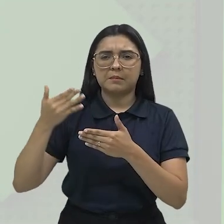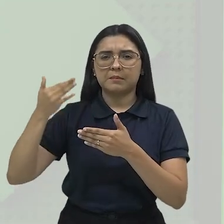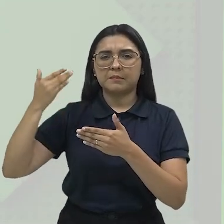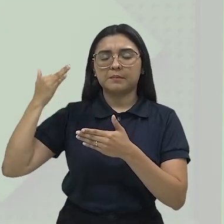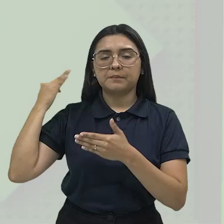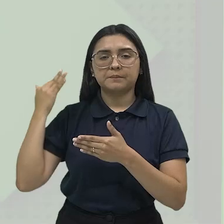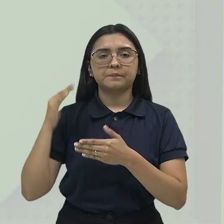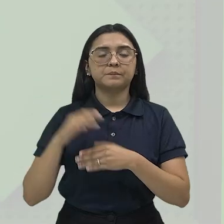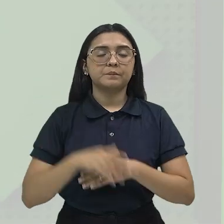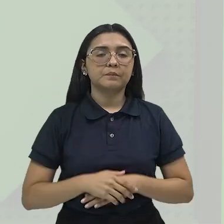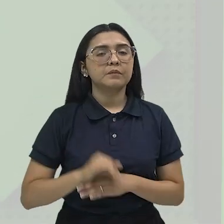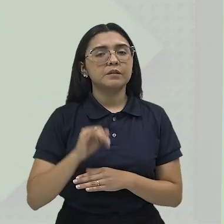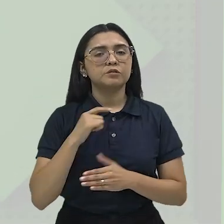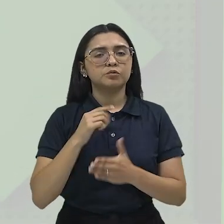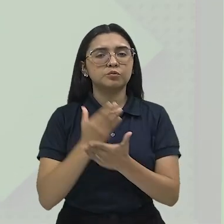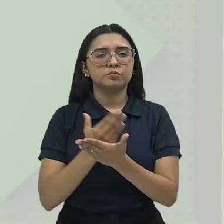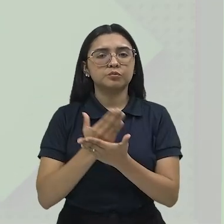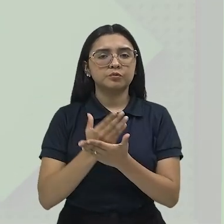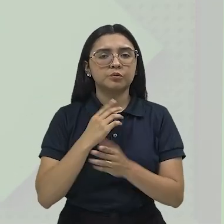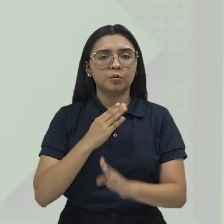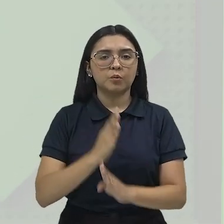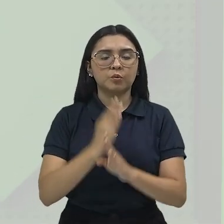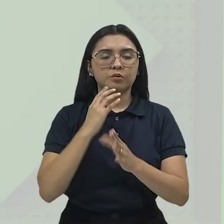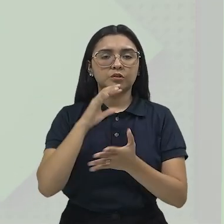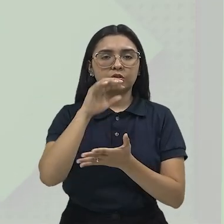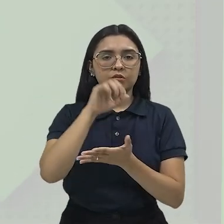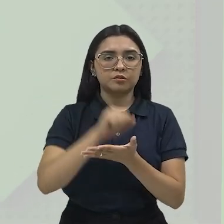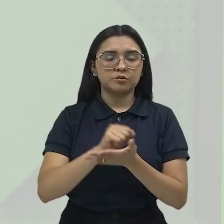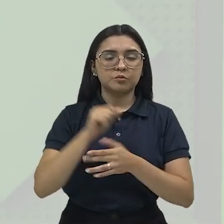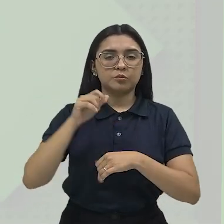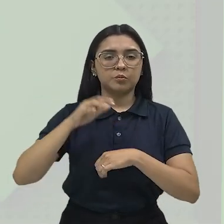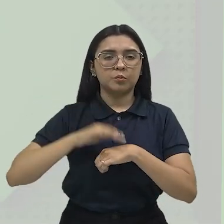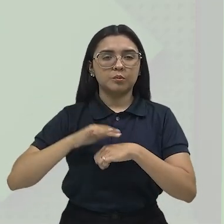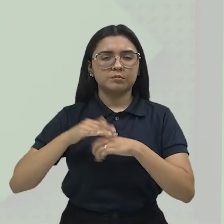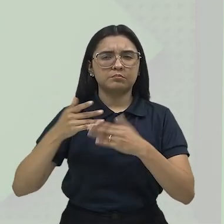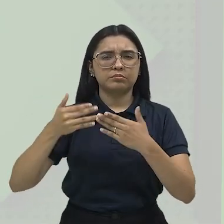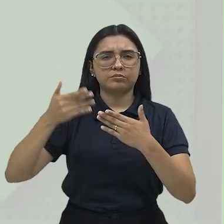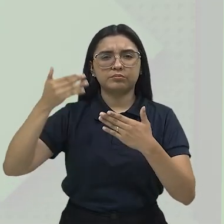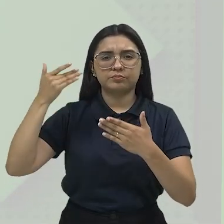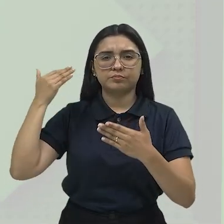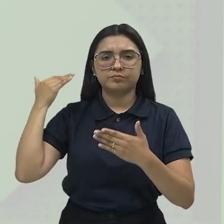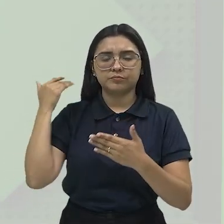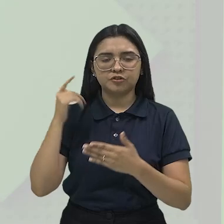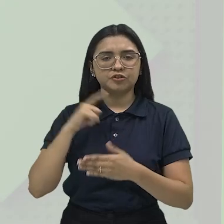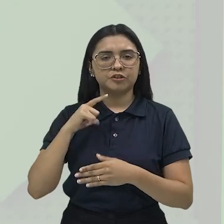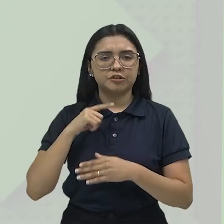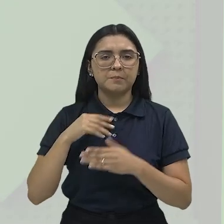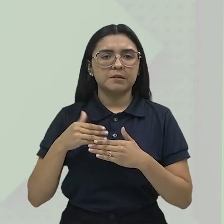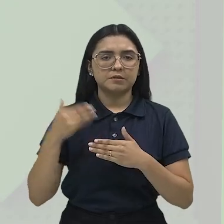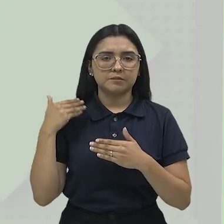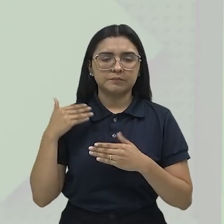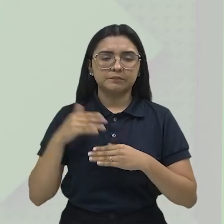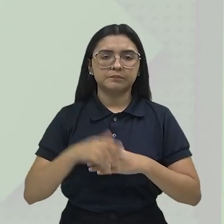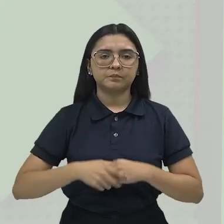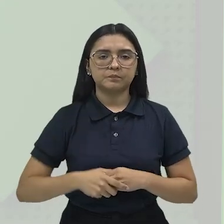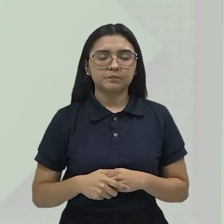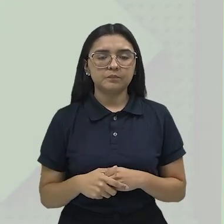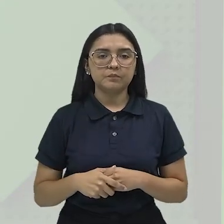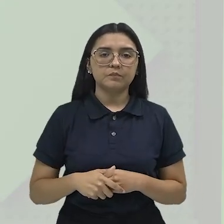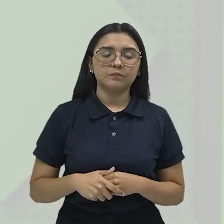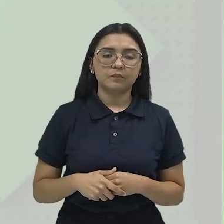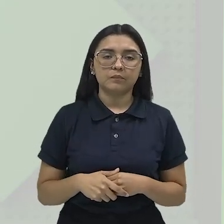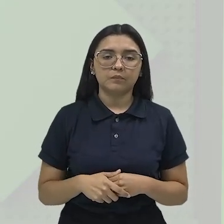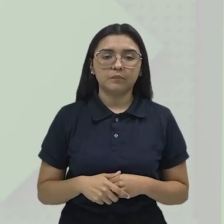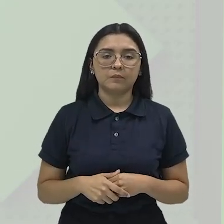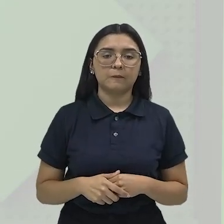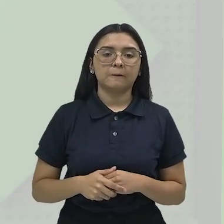dessa doença há muito tempo, né? Então é uma doença que já existe há muito tempo.